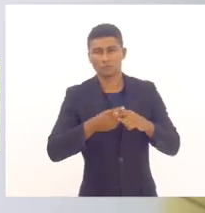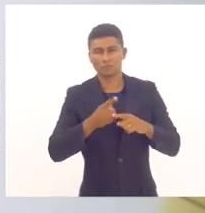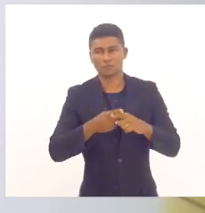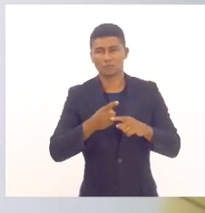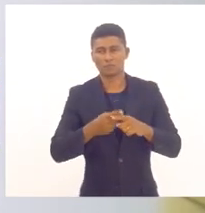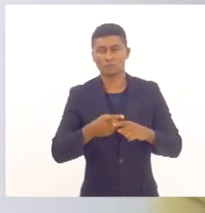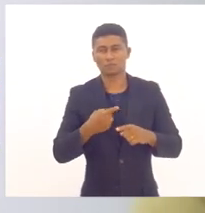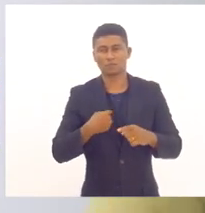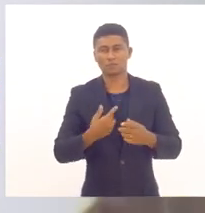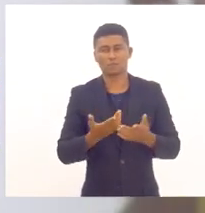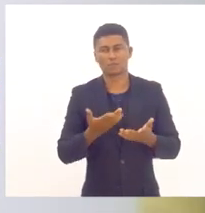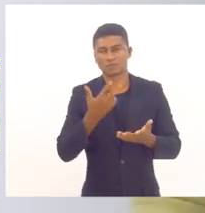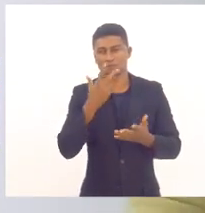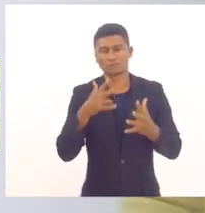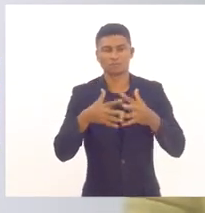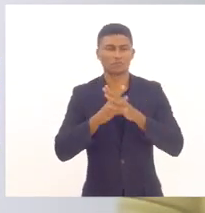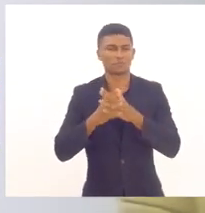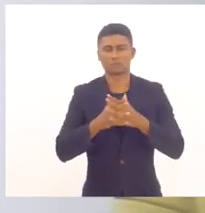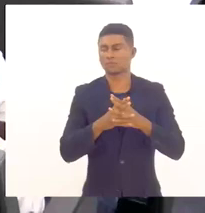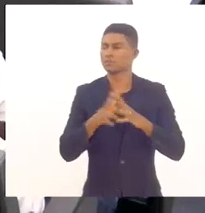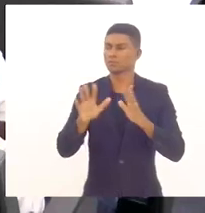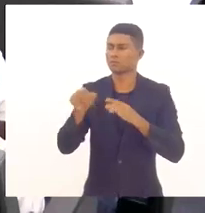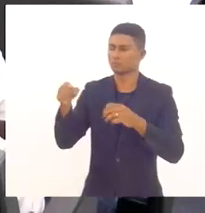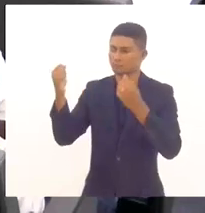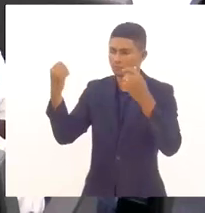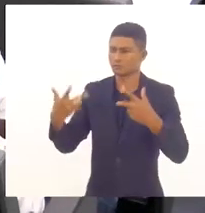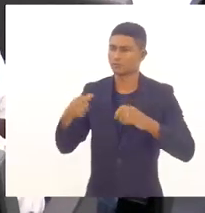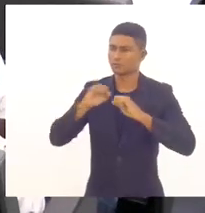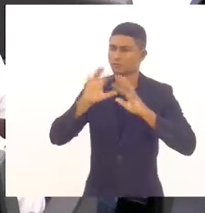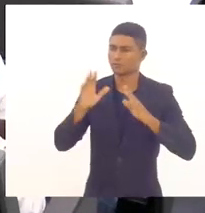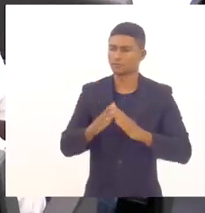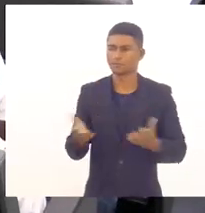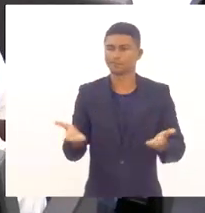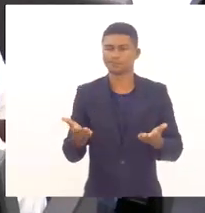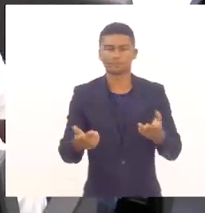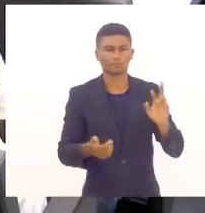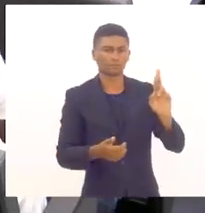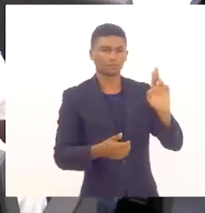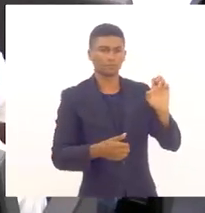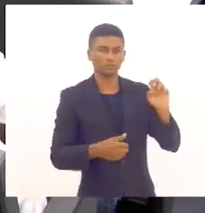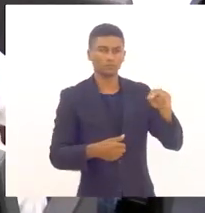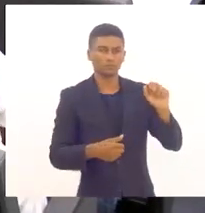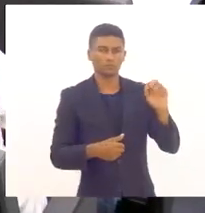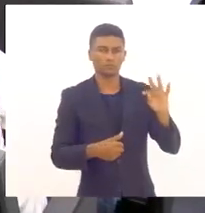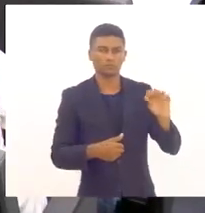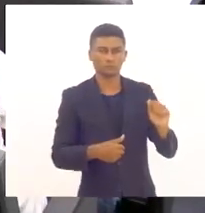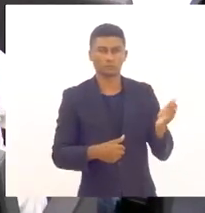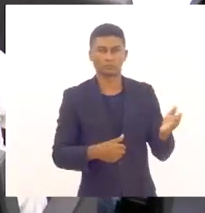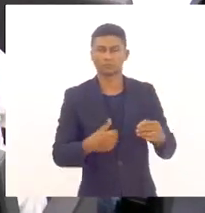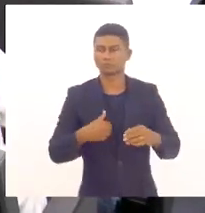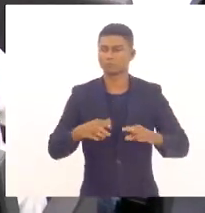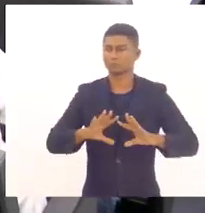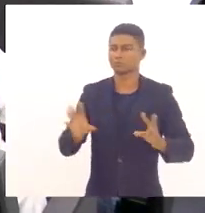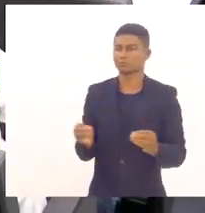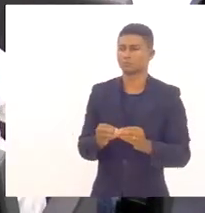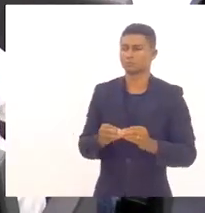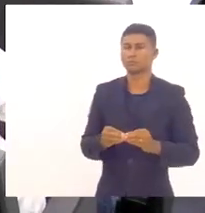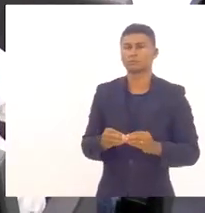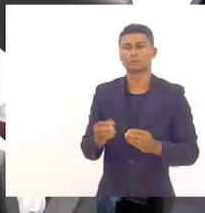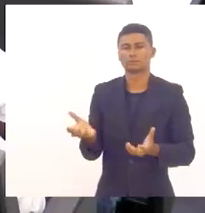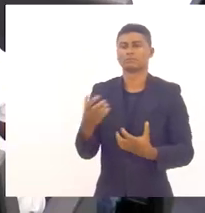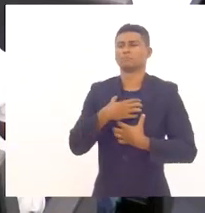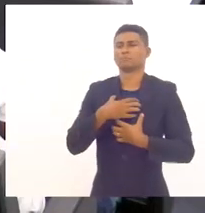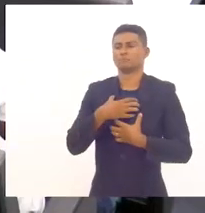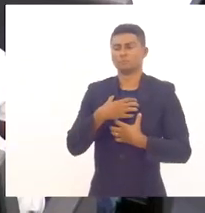peço desculpa. Não, não perdeu, não, você foi muito clara. E agora, mestra Renatinha, por favor. Eu vou ser bem breve, eu já me sinto